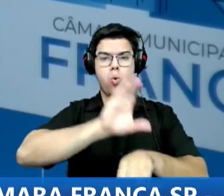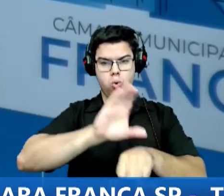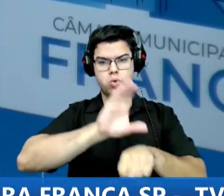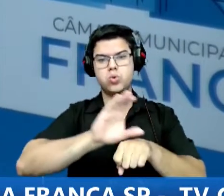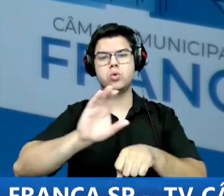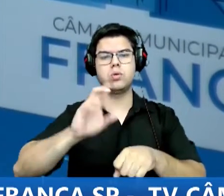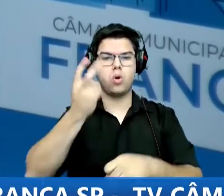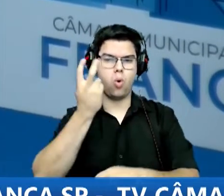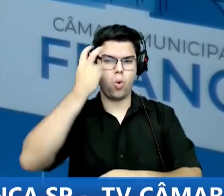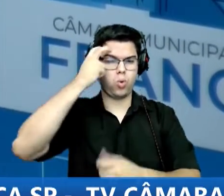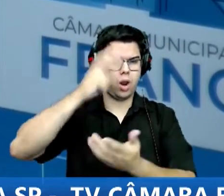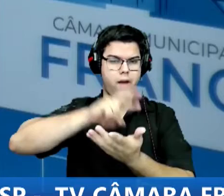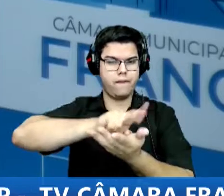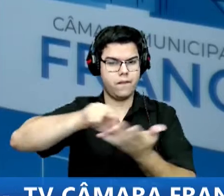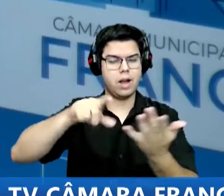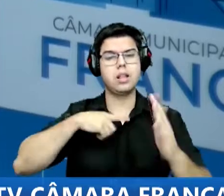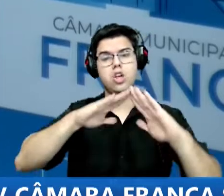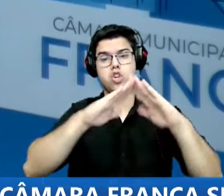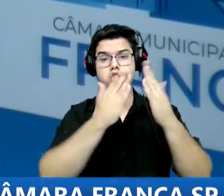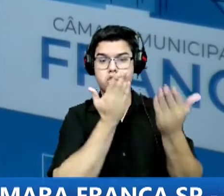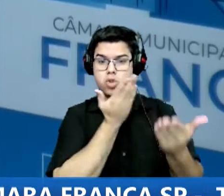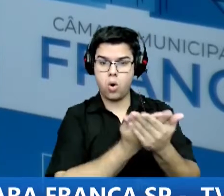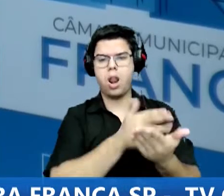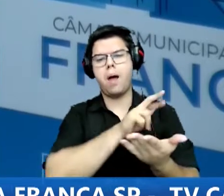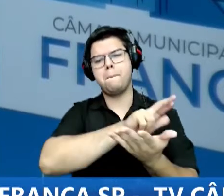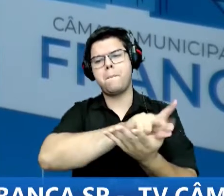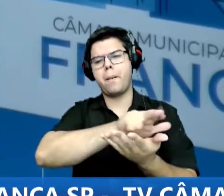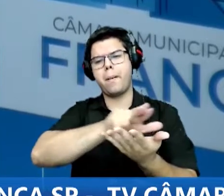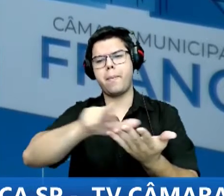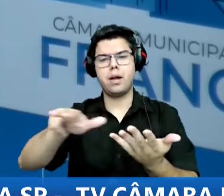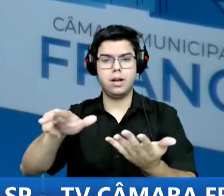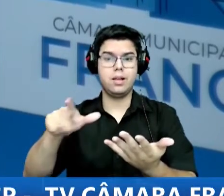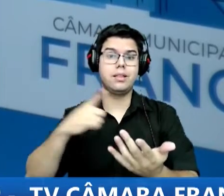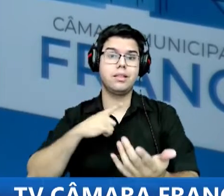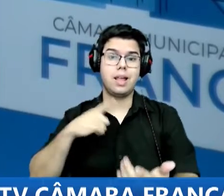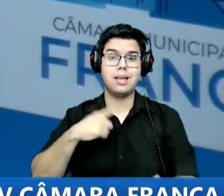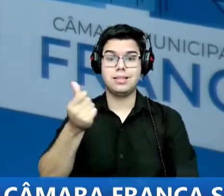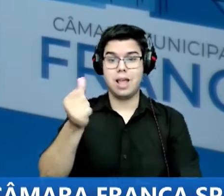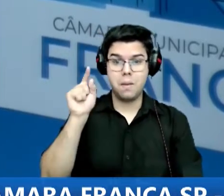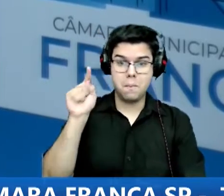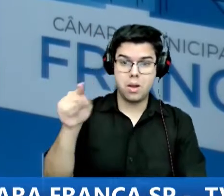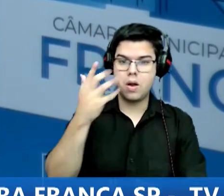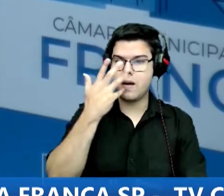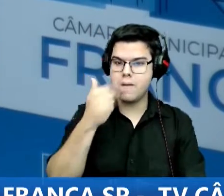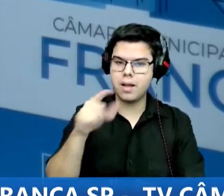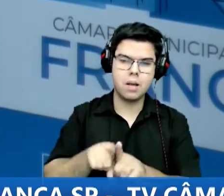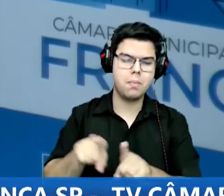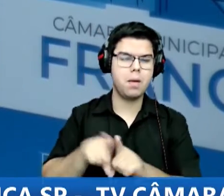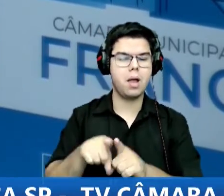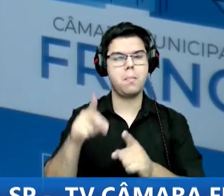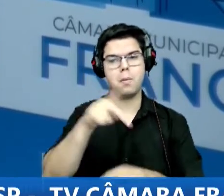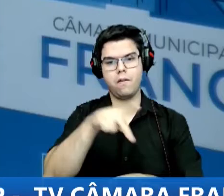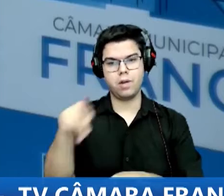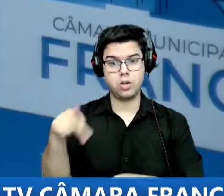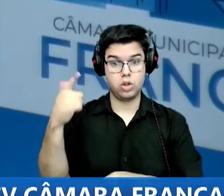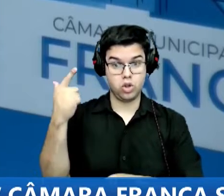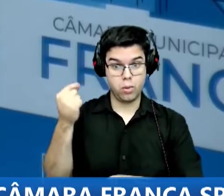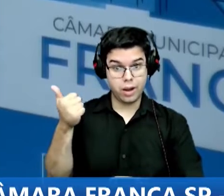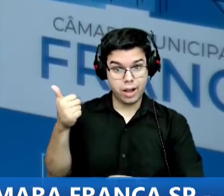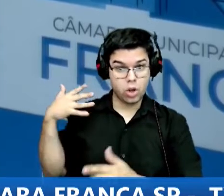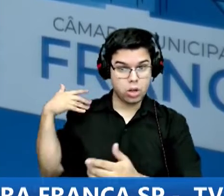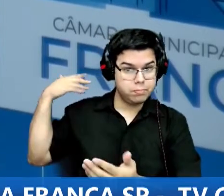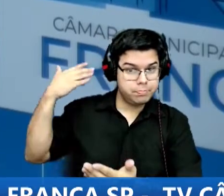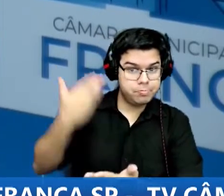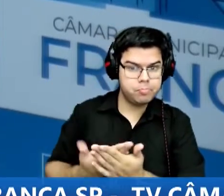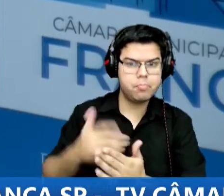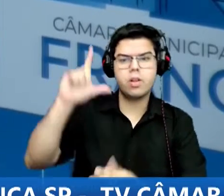e alcançou mais de 6.000 entre crianças e professores. De 2014 para cá, nós diminuímos o